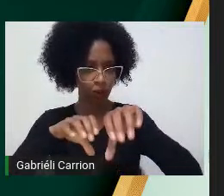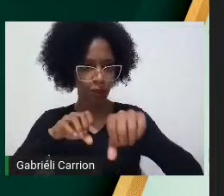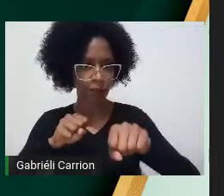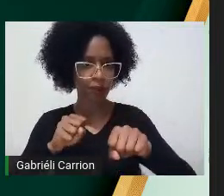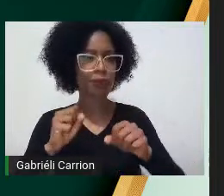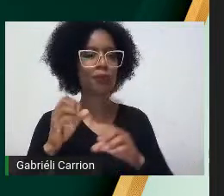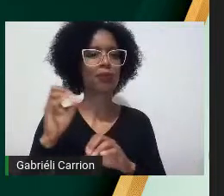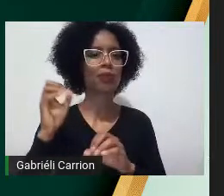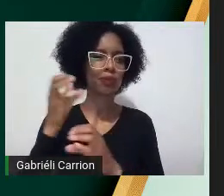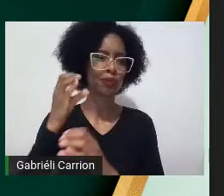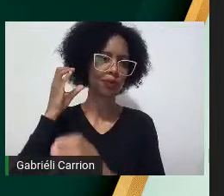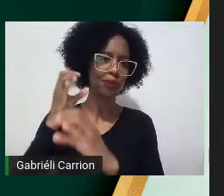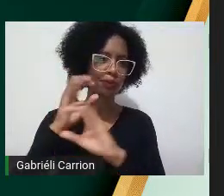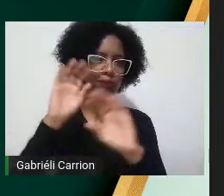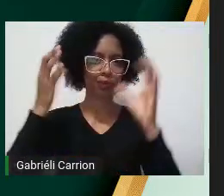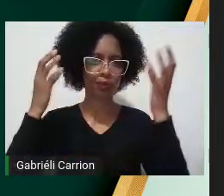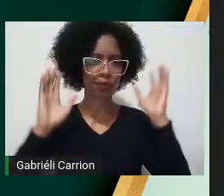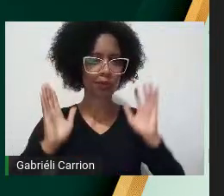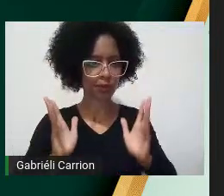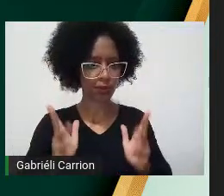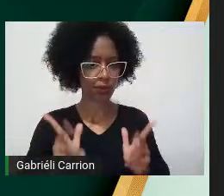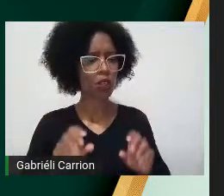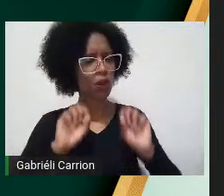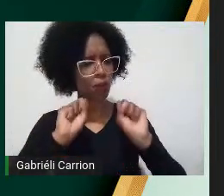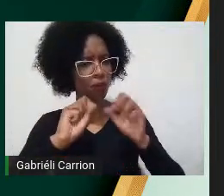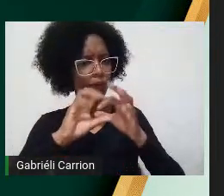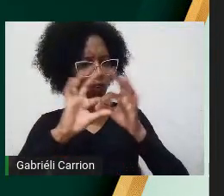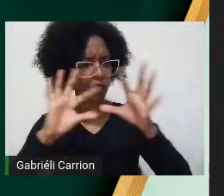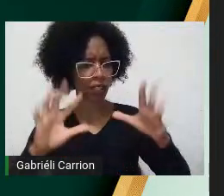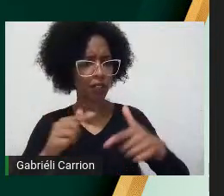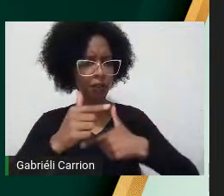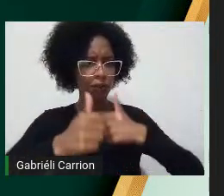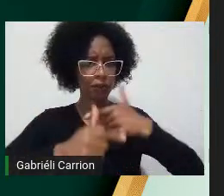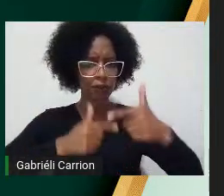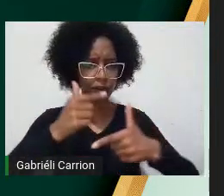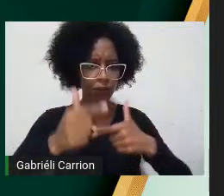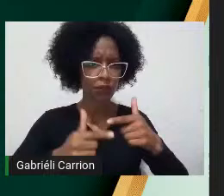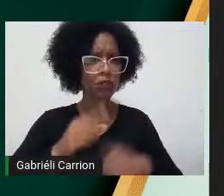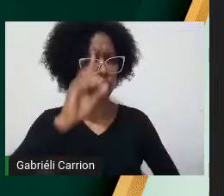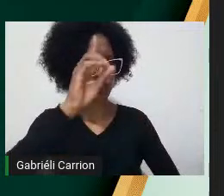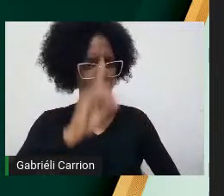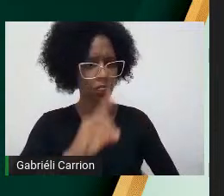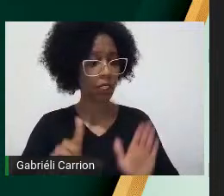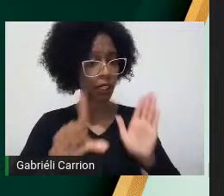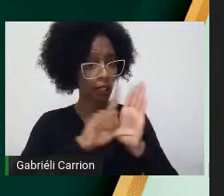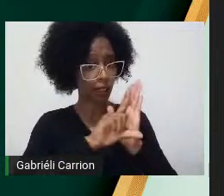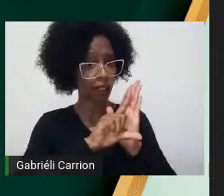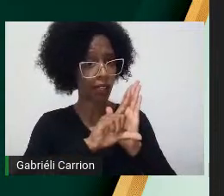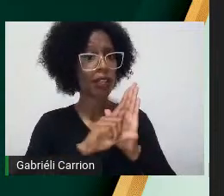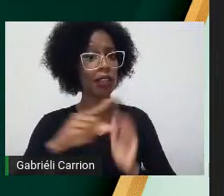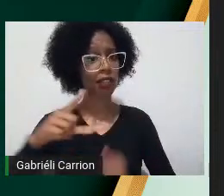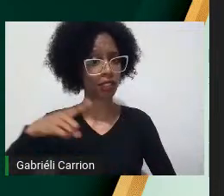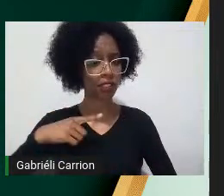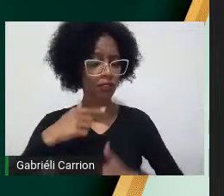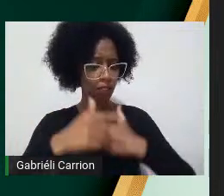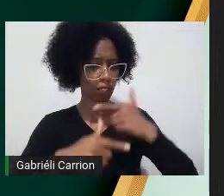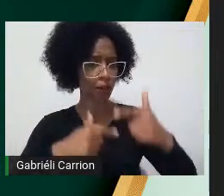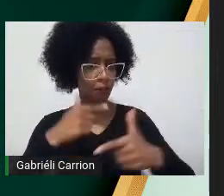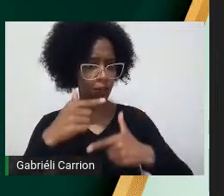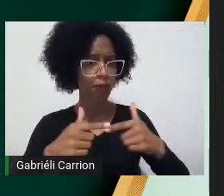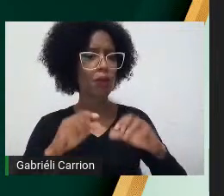possa usufruir de todos os direitos e prerrogativas previstos em lei e para o exercício de sua